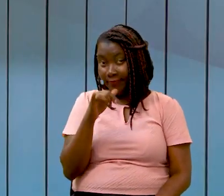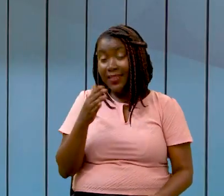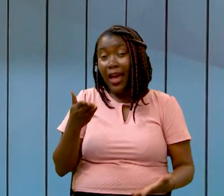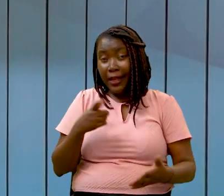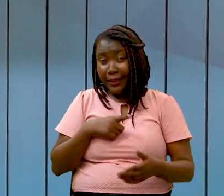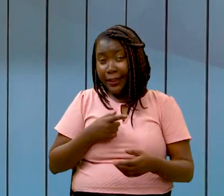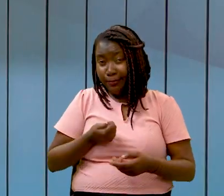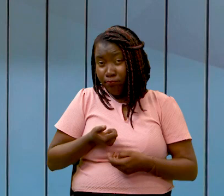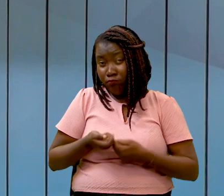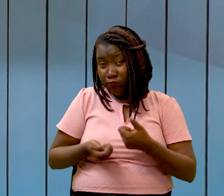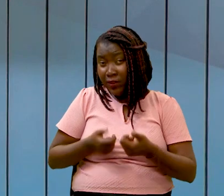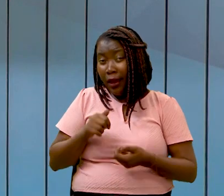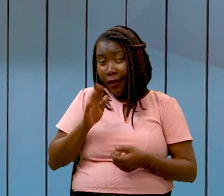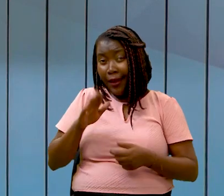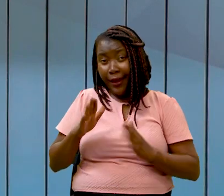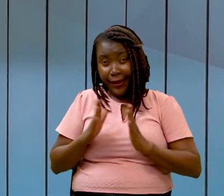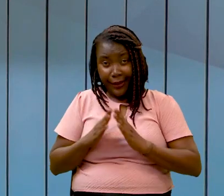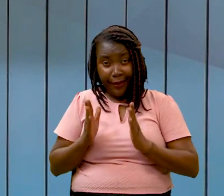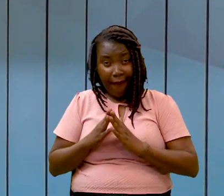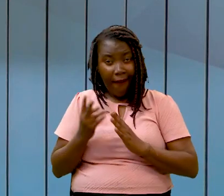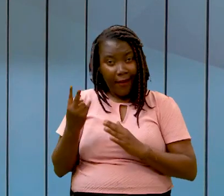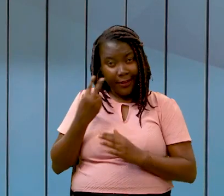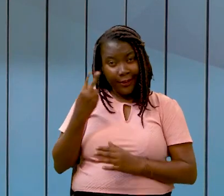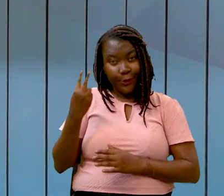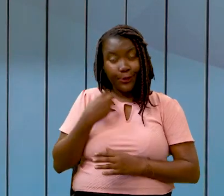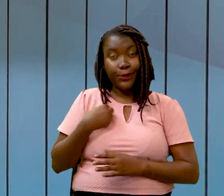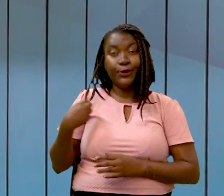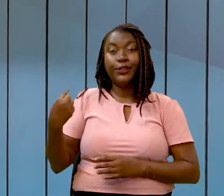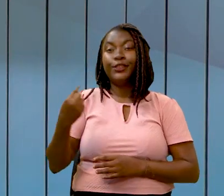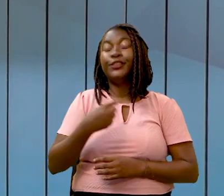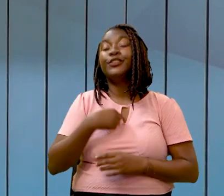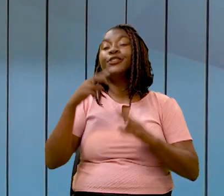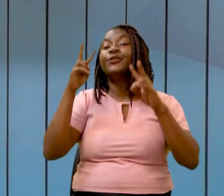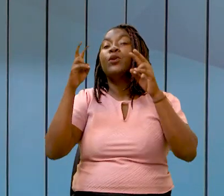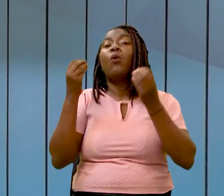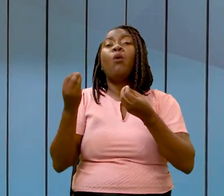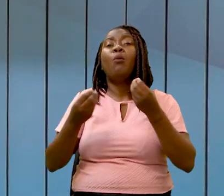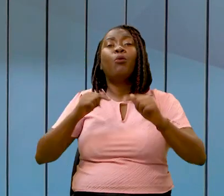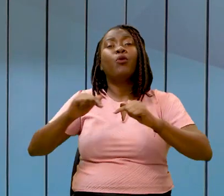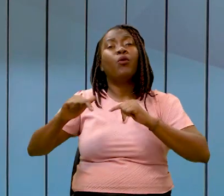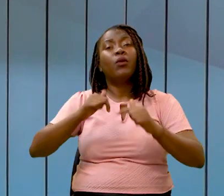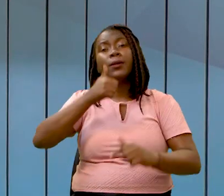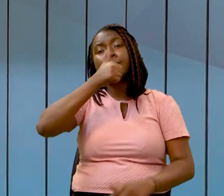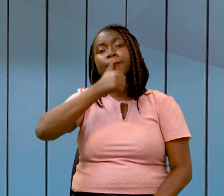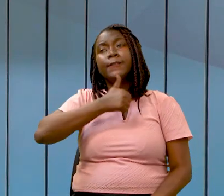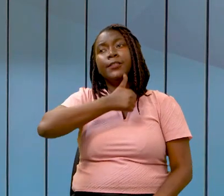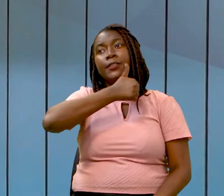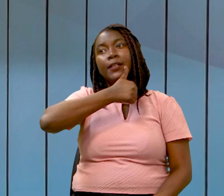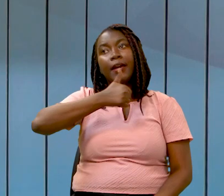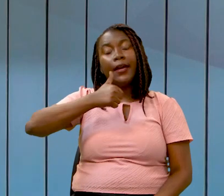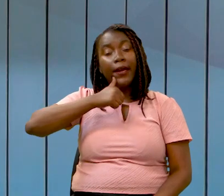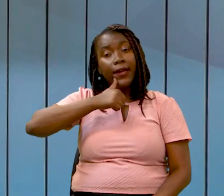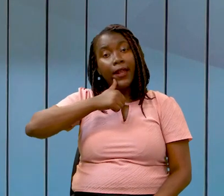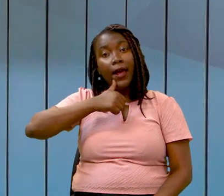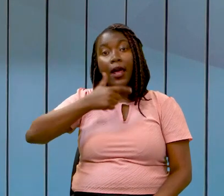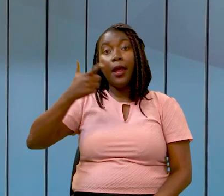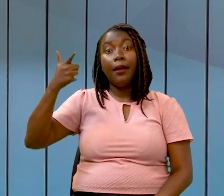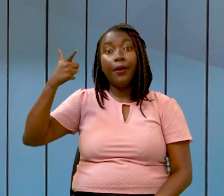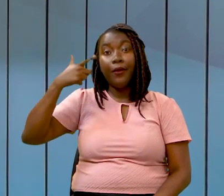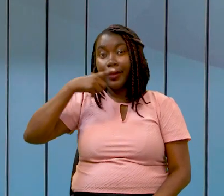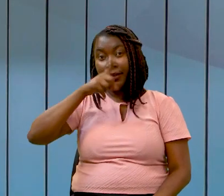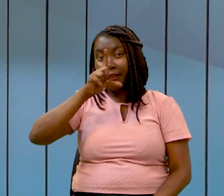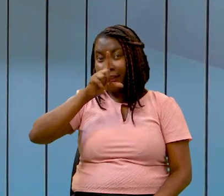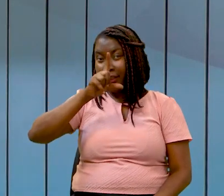teria dicas para quem está em casa nos assistindo sobre como trabalhar aí uma dieta para